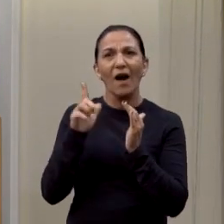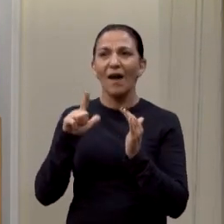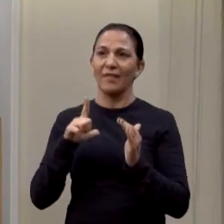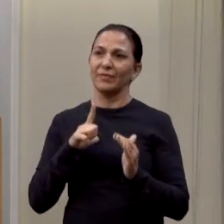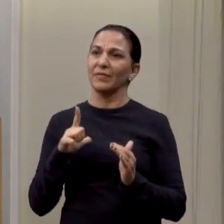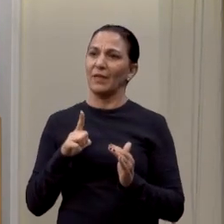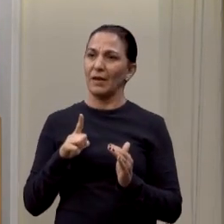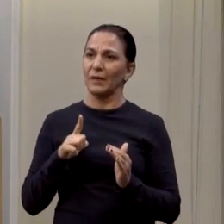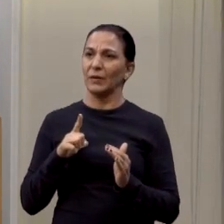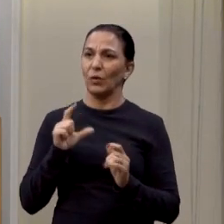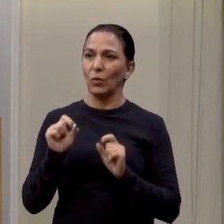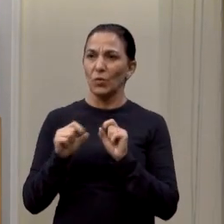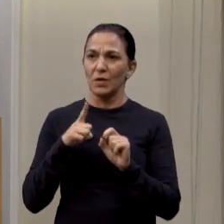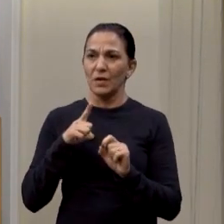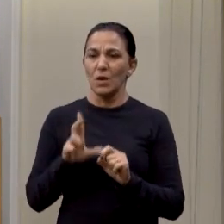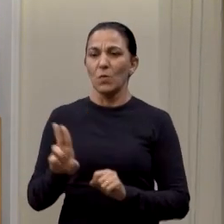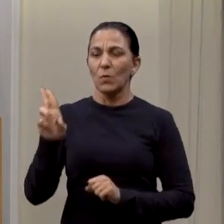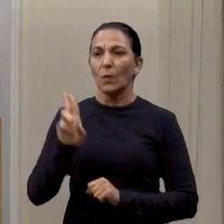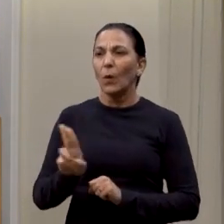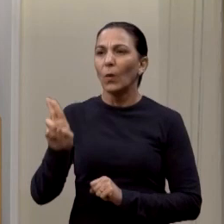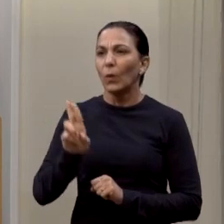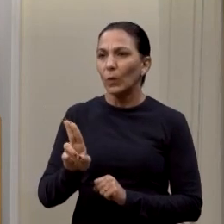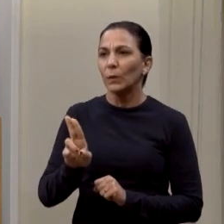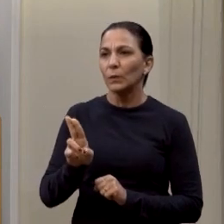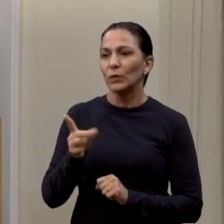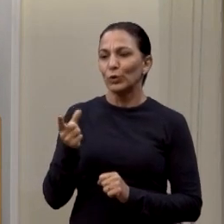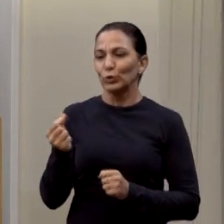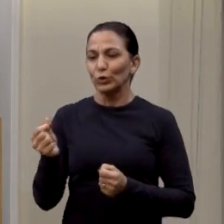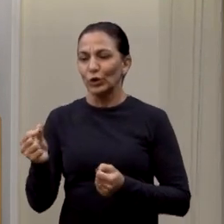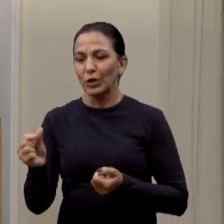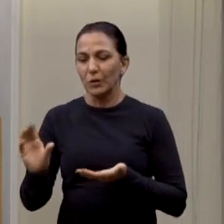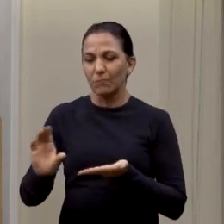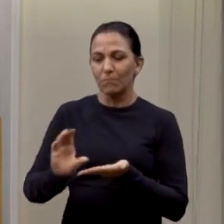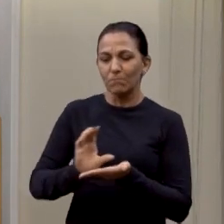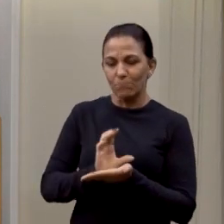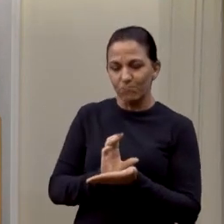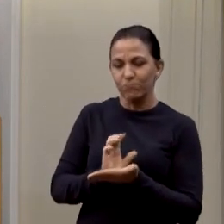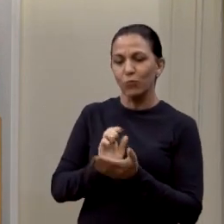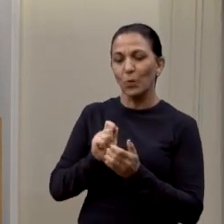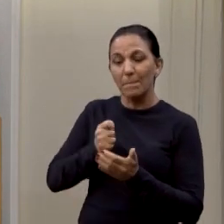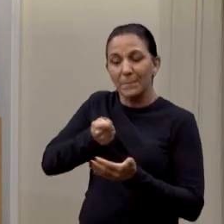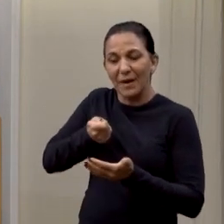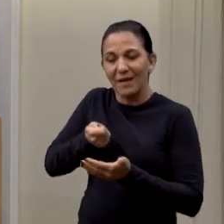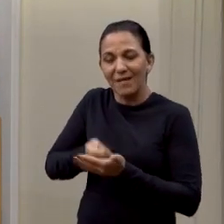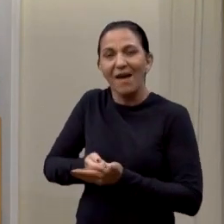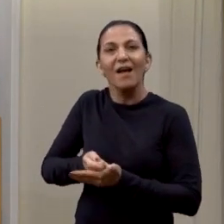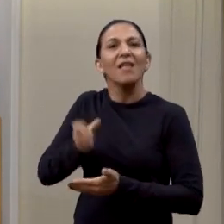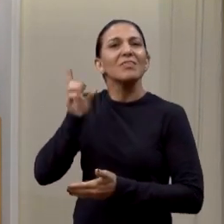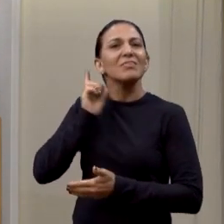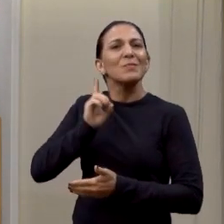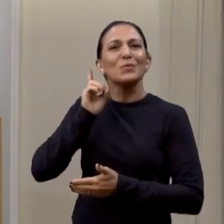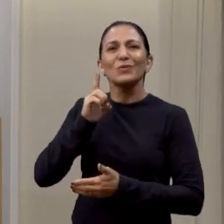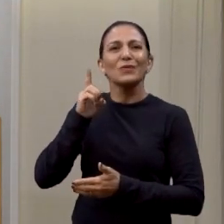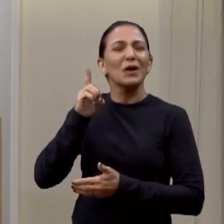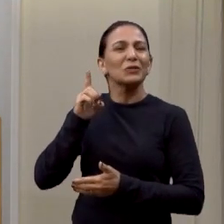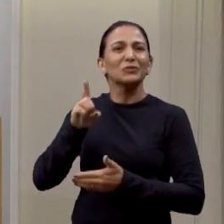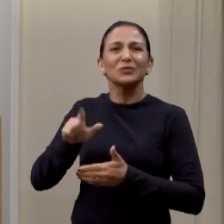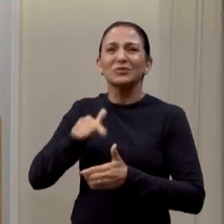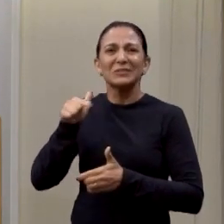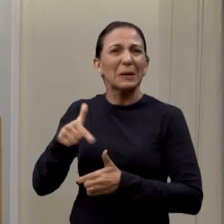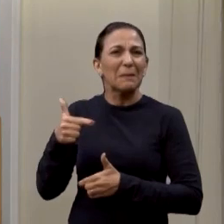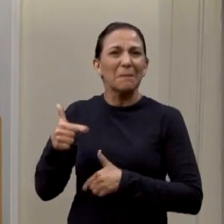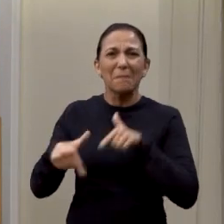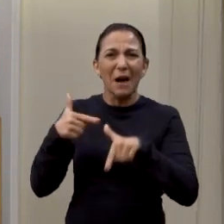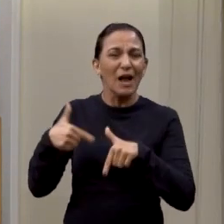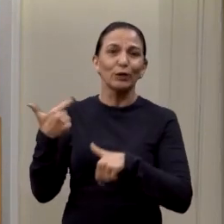E isso nada mais é do que a utilização de recursos públicos para pagar deputado que não trabalha enquanto deputado.